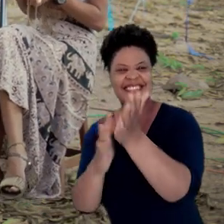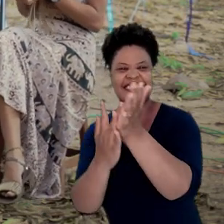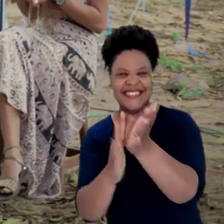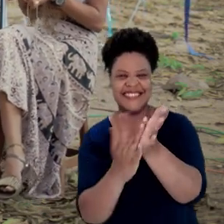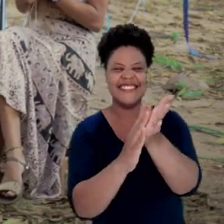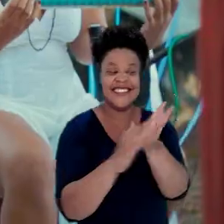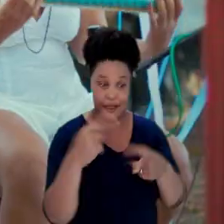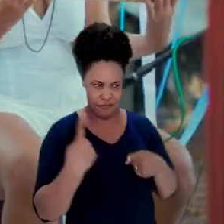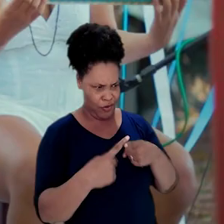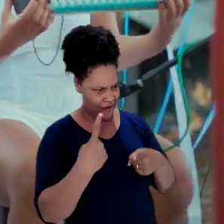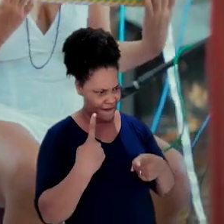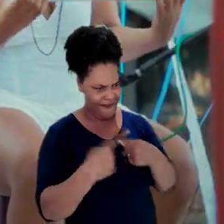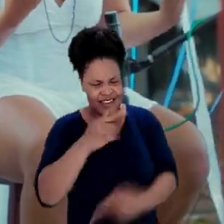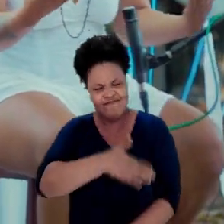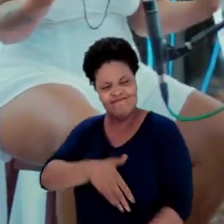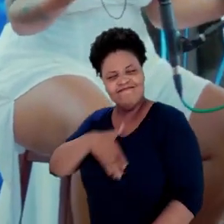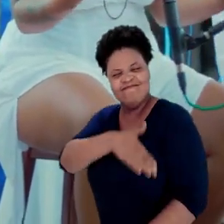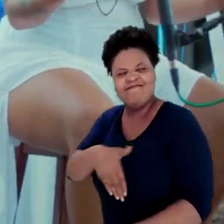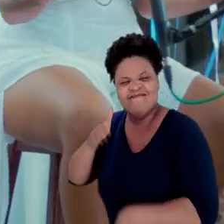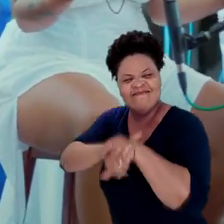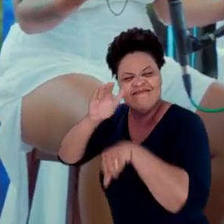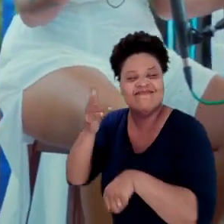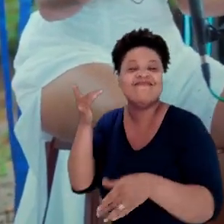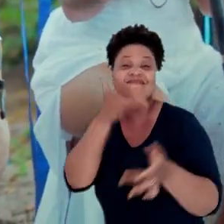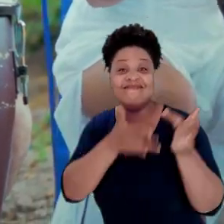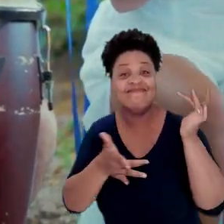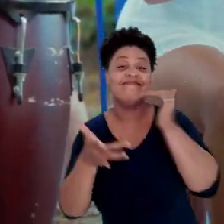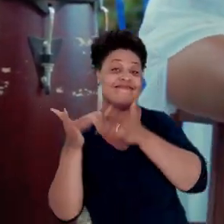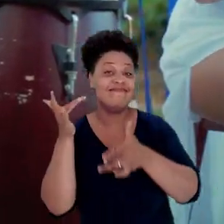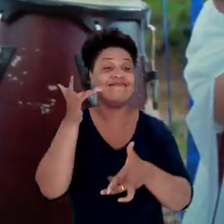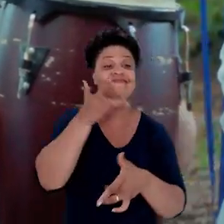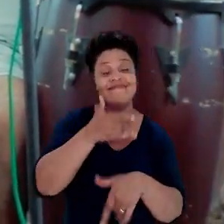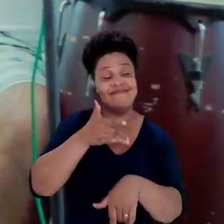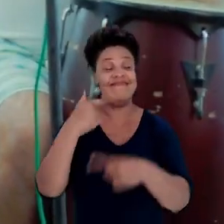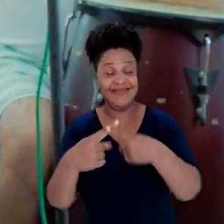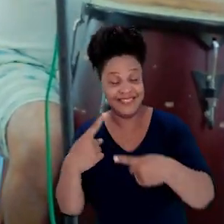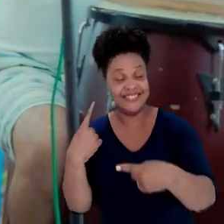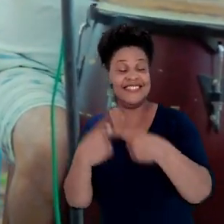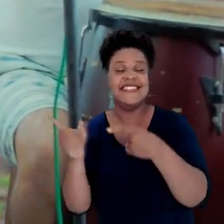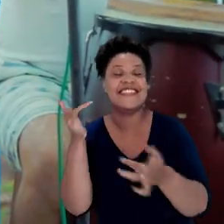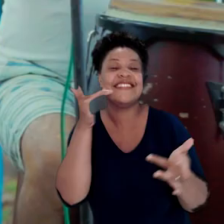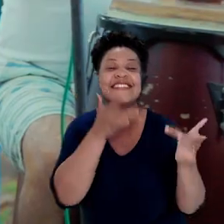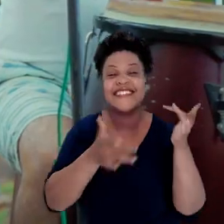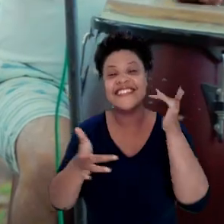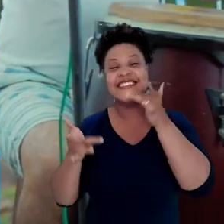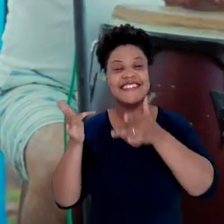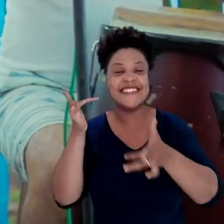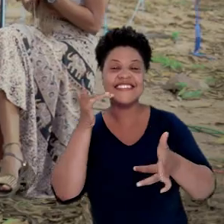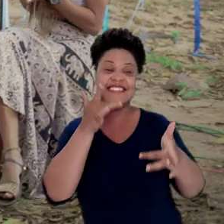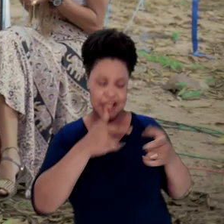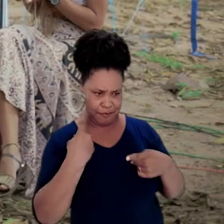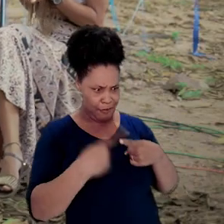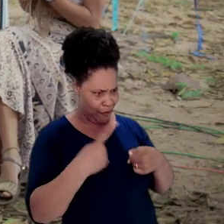gostoso demais, porque é gostoso demais, porque é gostoso demais, porque é gostoso